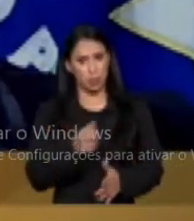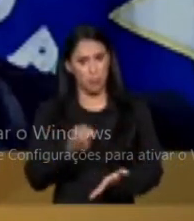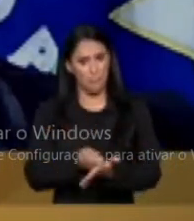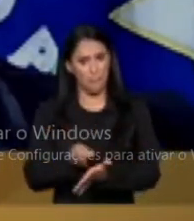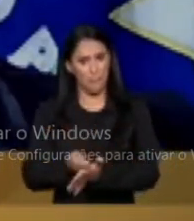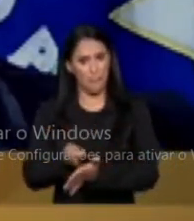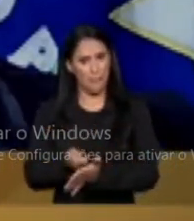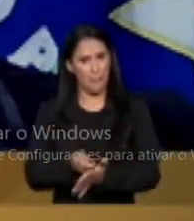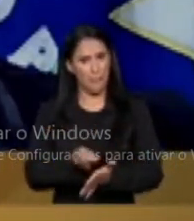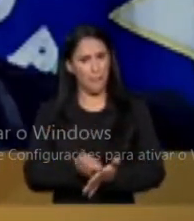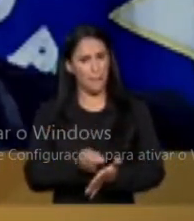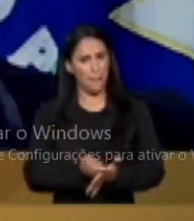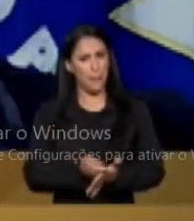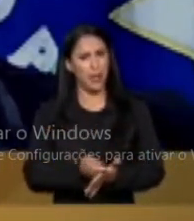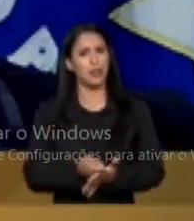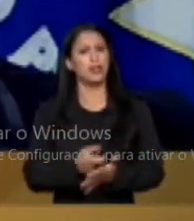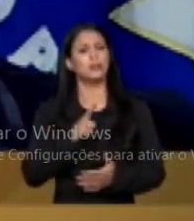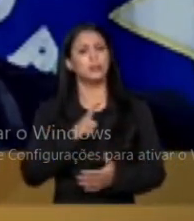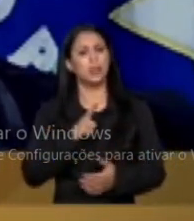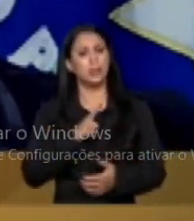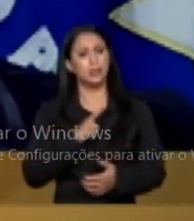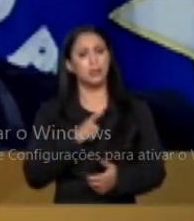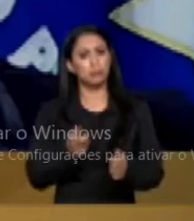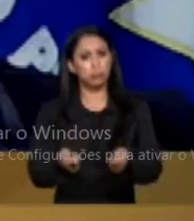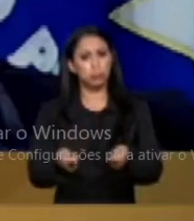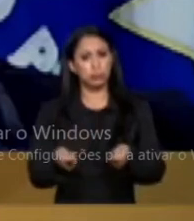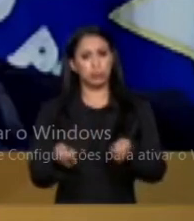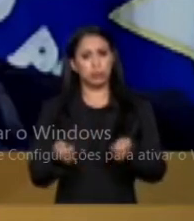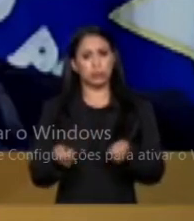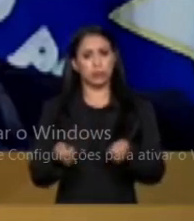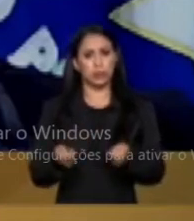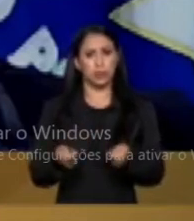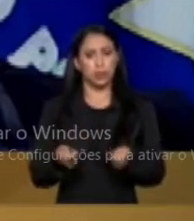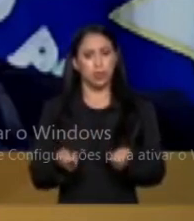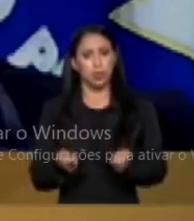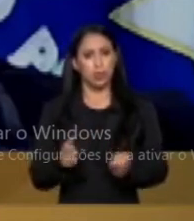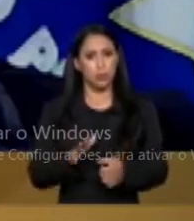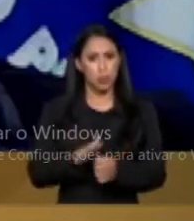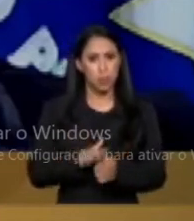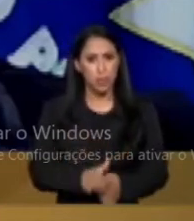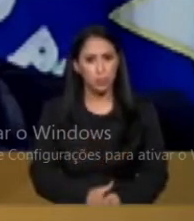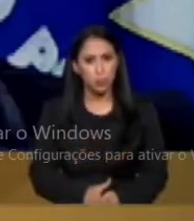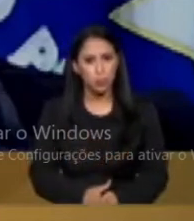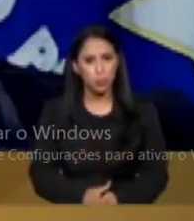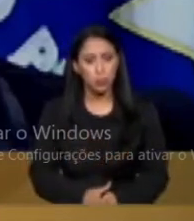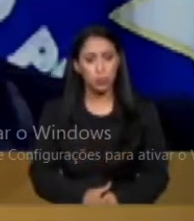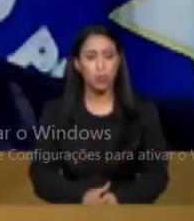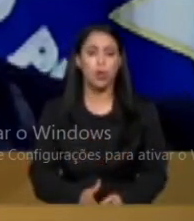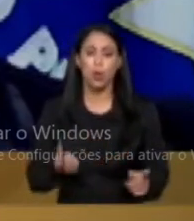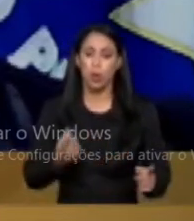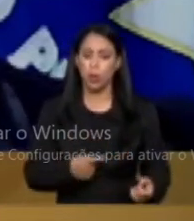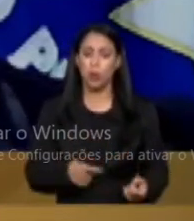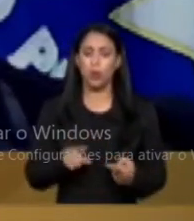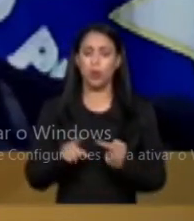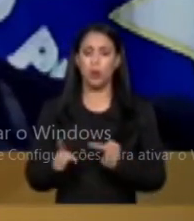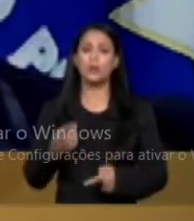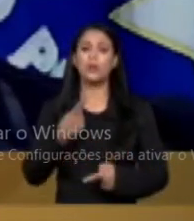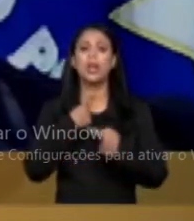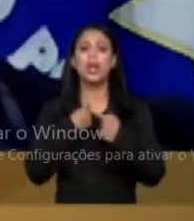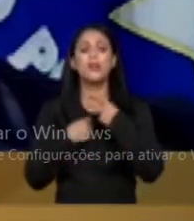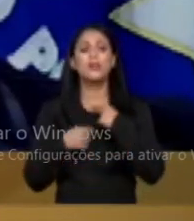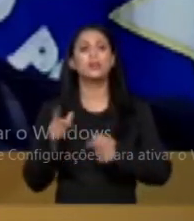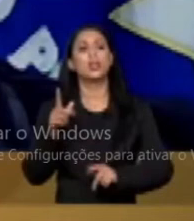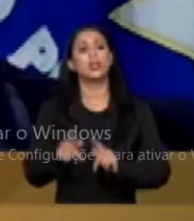rigorosa na contenção dos abusos que vão atentar contra a